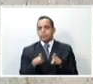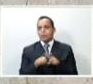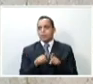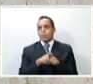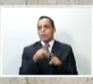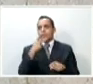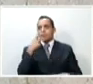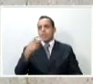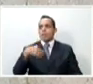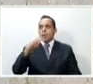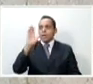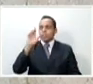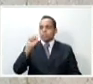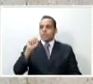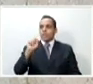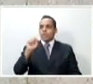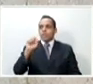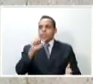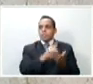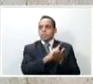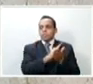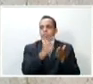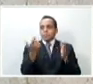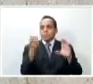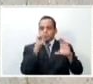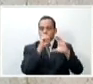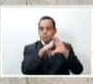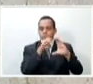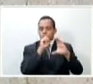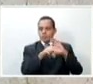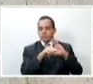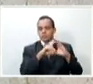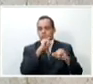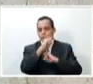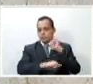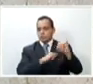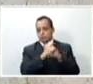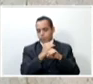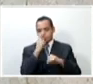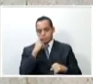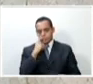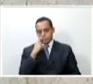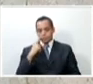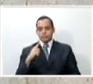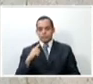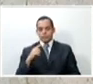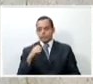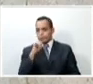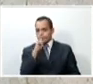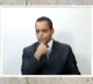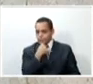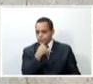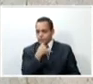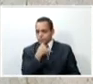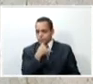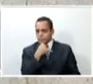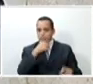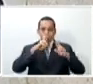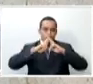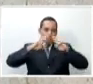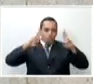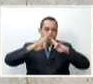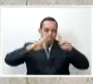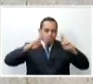o jornal O Globo, nessa parte que eu tirei da internet. Infelizmente, no caso, quando se